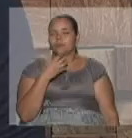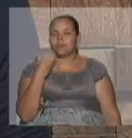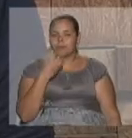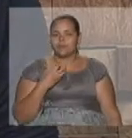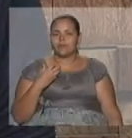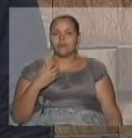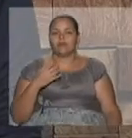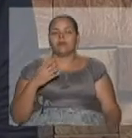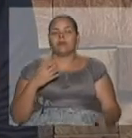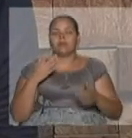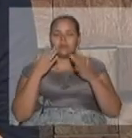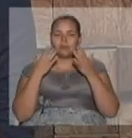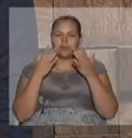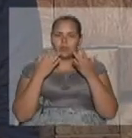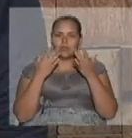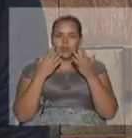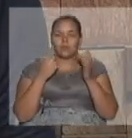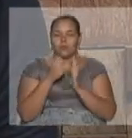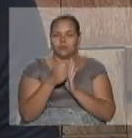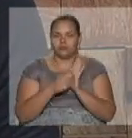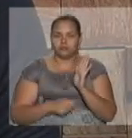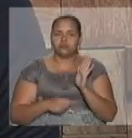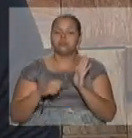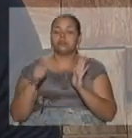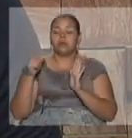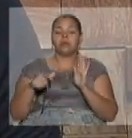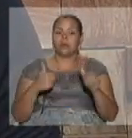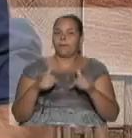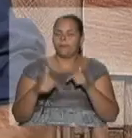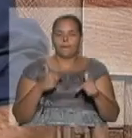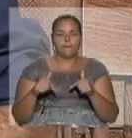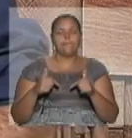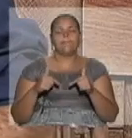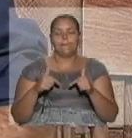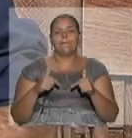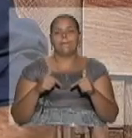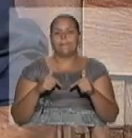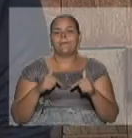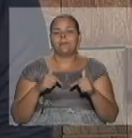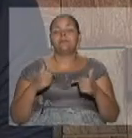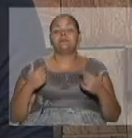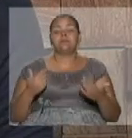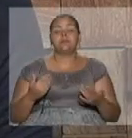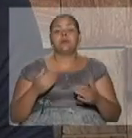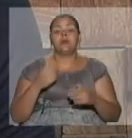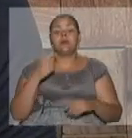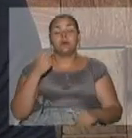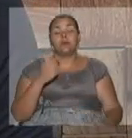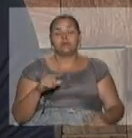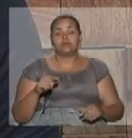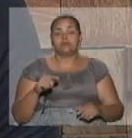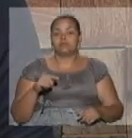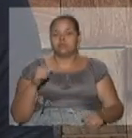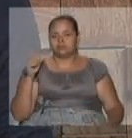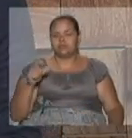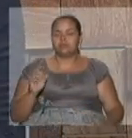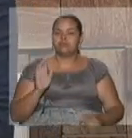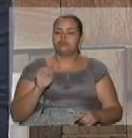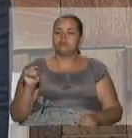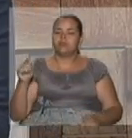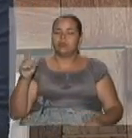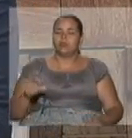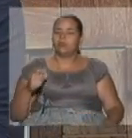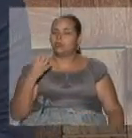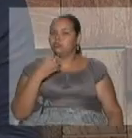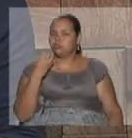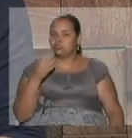a todo vapor aí, os arranjadores e os músicos estão trabalhando muito nisso. É um belo campo de trabalho. Mais uma frente de trabalho para um músico, né? Mas eu